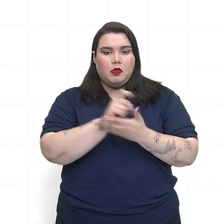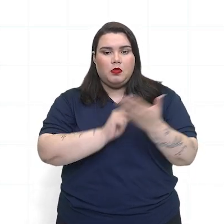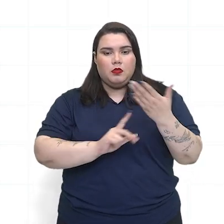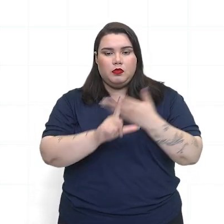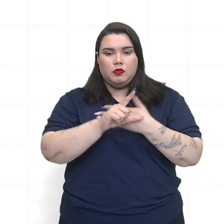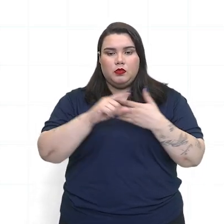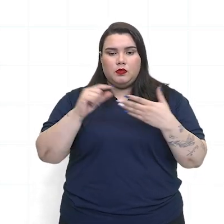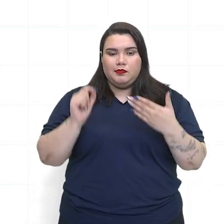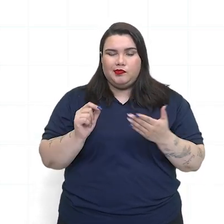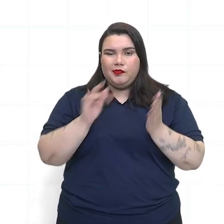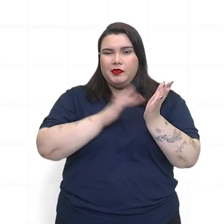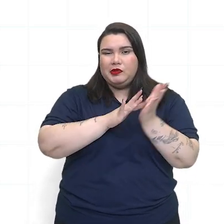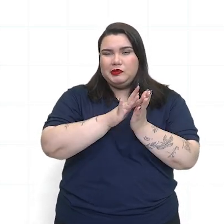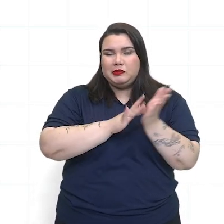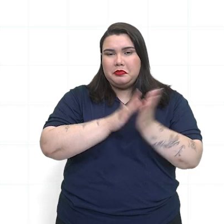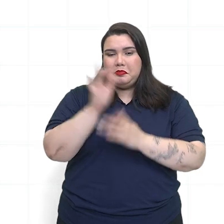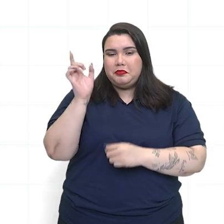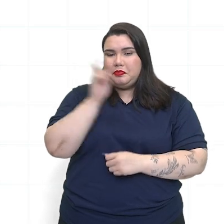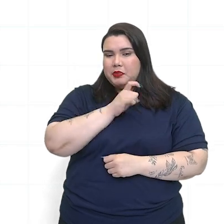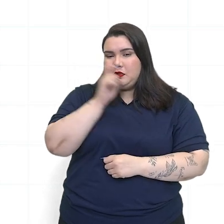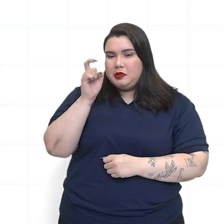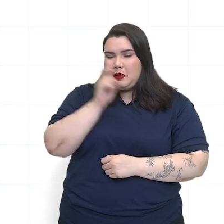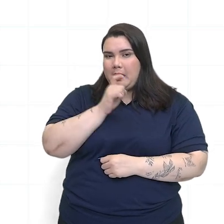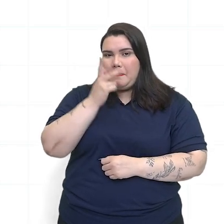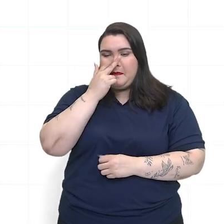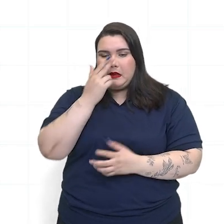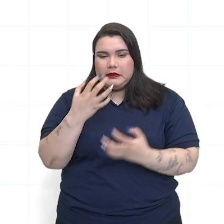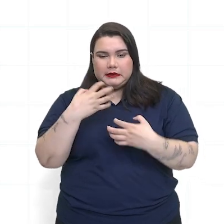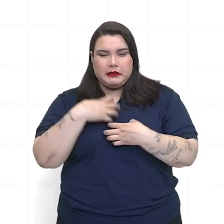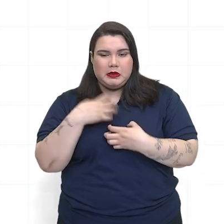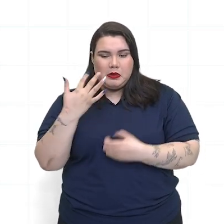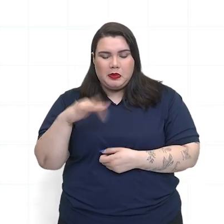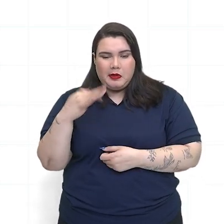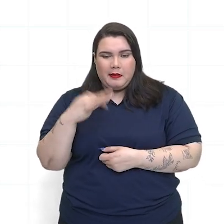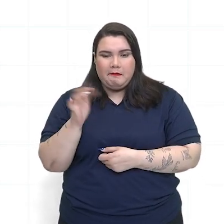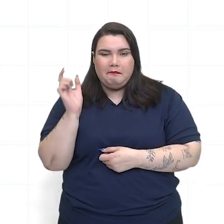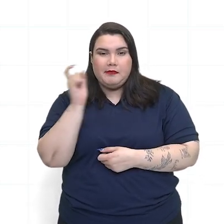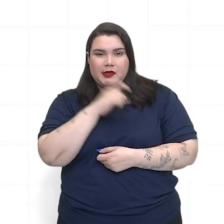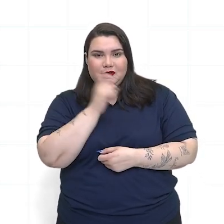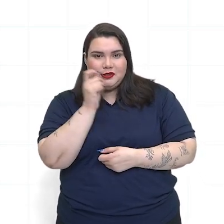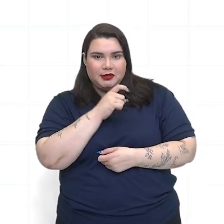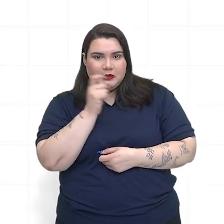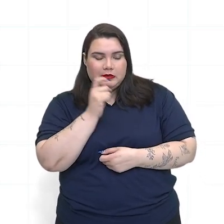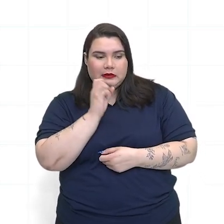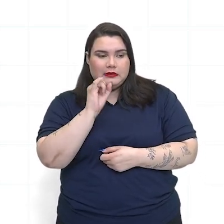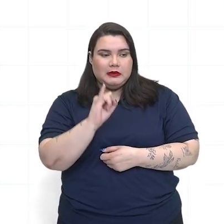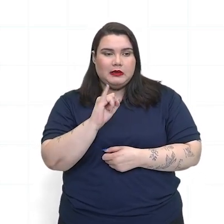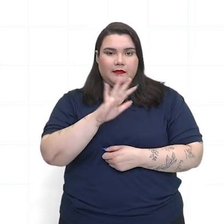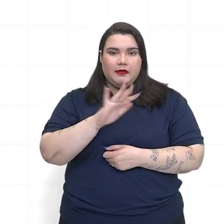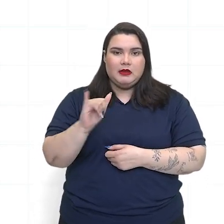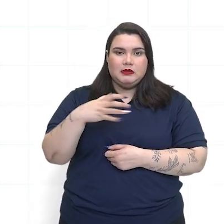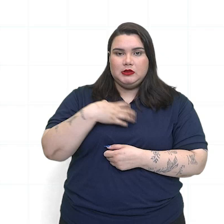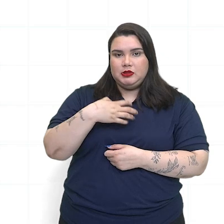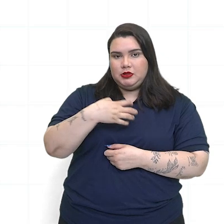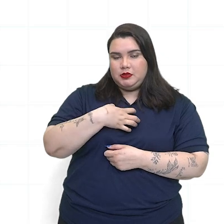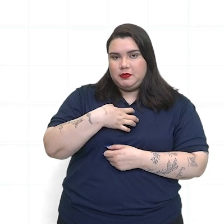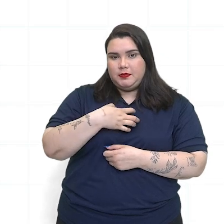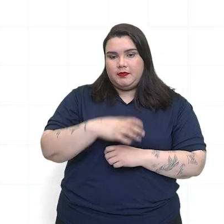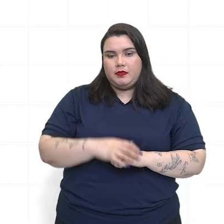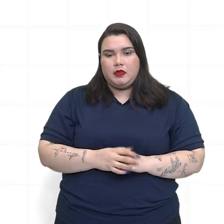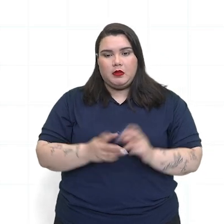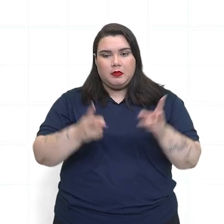fingidor. Finge tão completamente que chega a fingir que é dor, a dor que deveras sente. Então, observe que nós temos